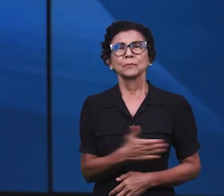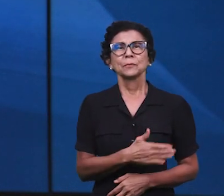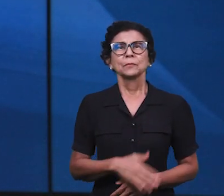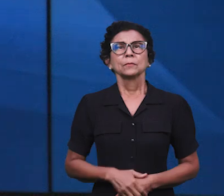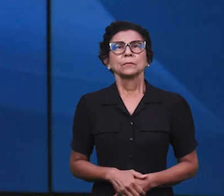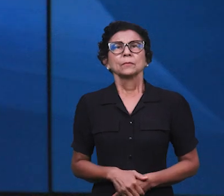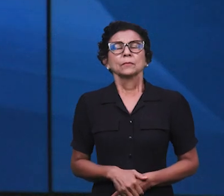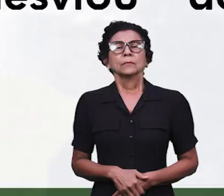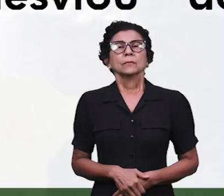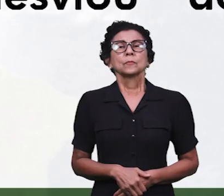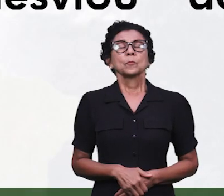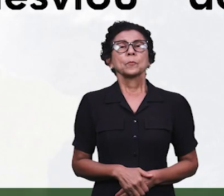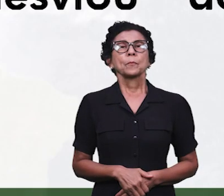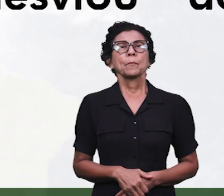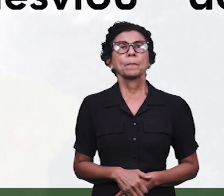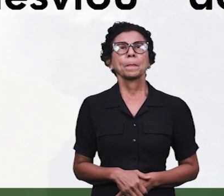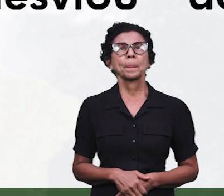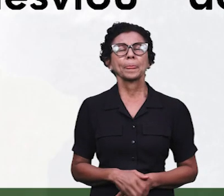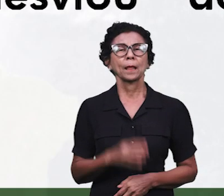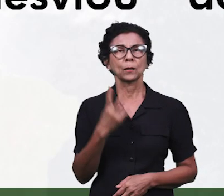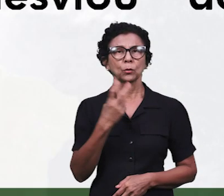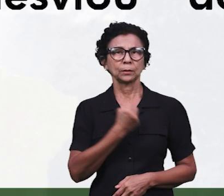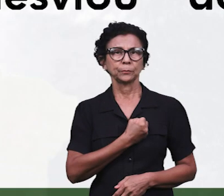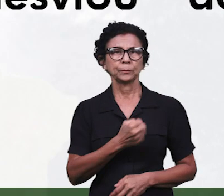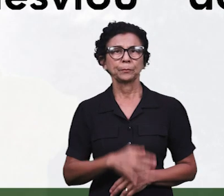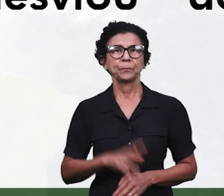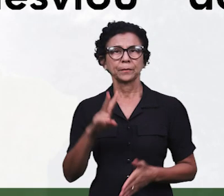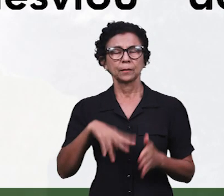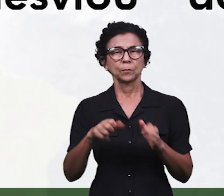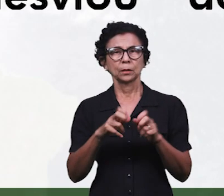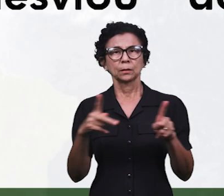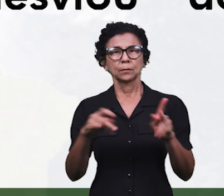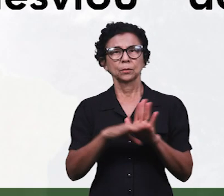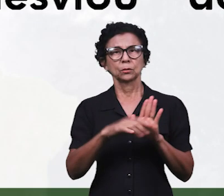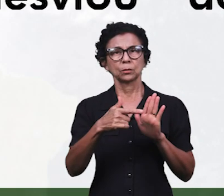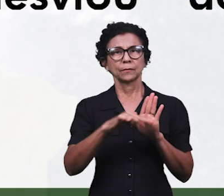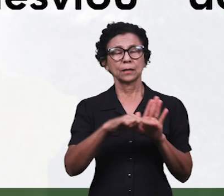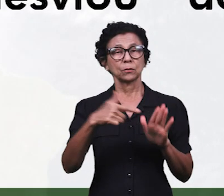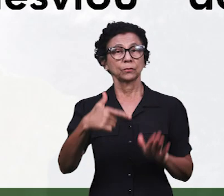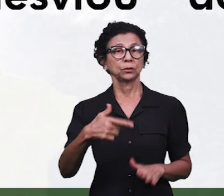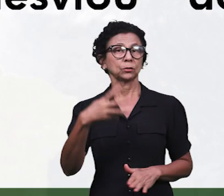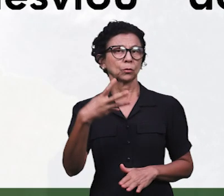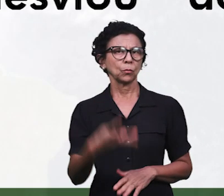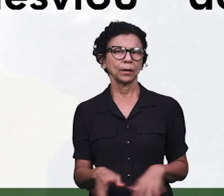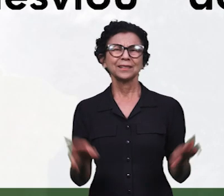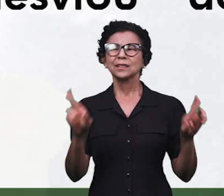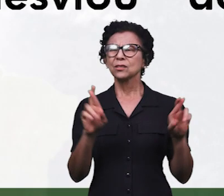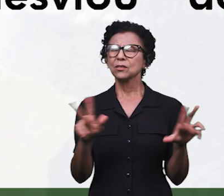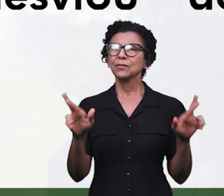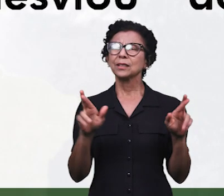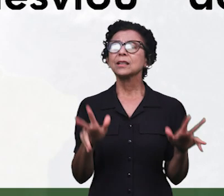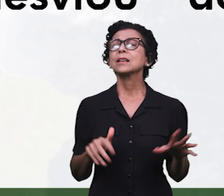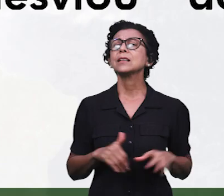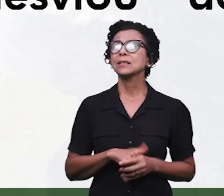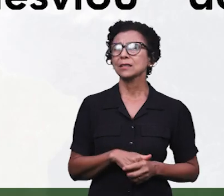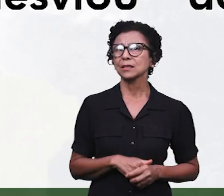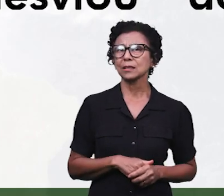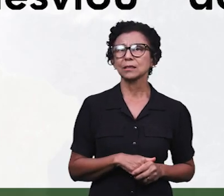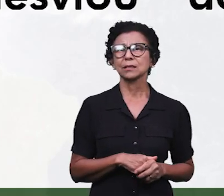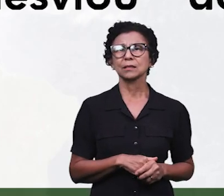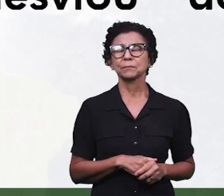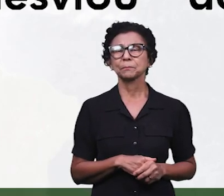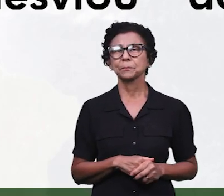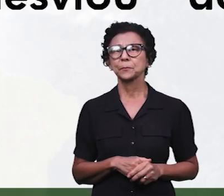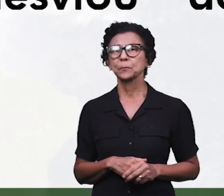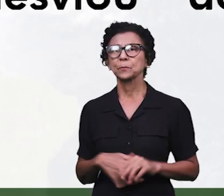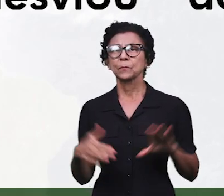diz assim: lendo Apocalipse capítulo 2, verso 24, qual a diferença que se estabeleceu entre cristianismo